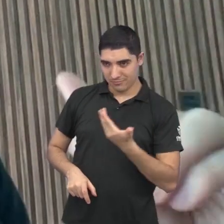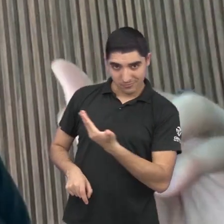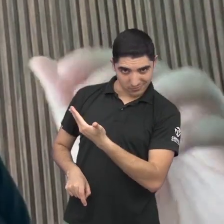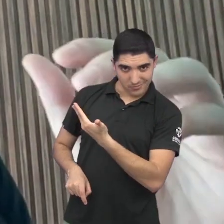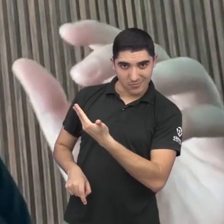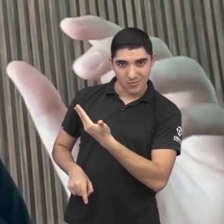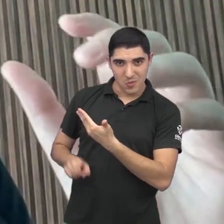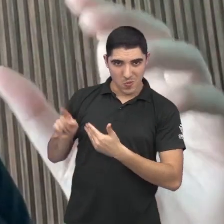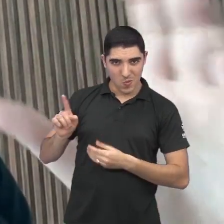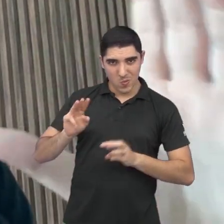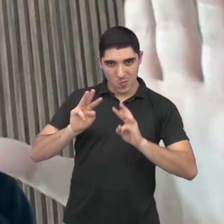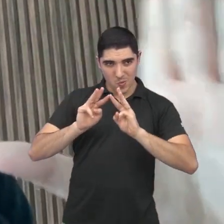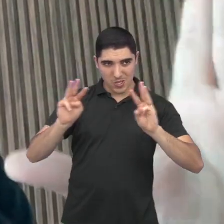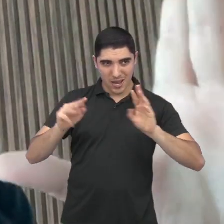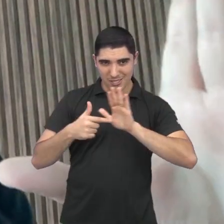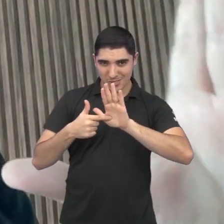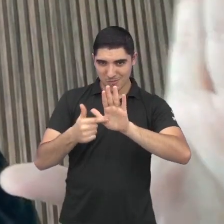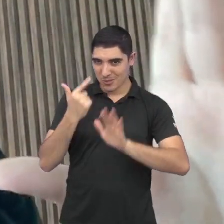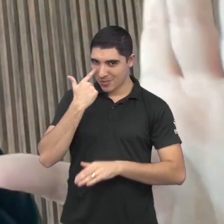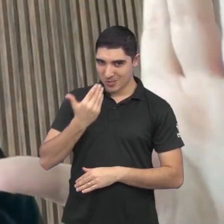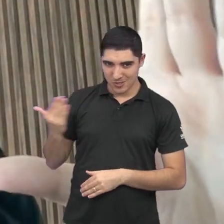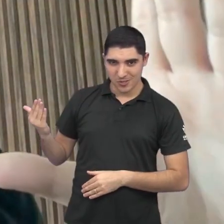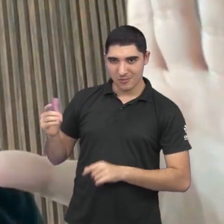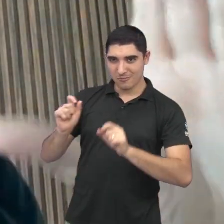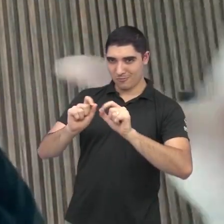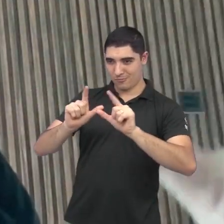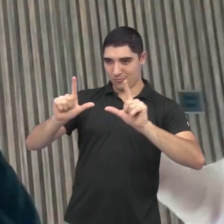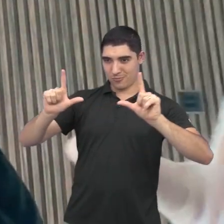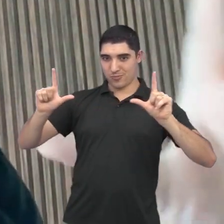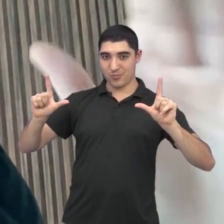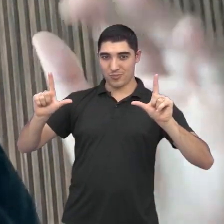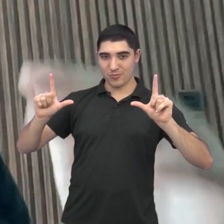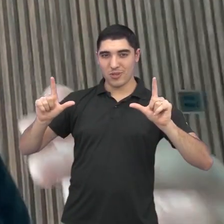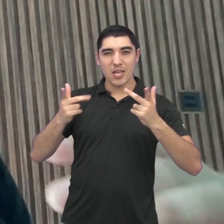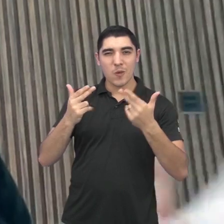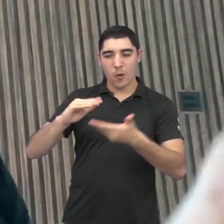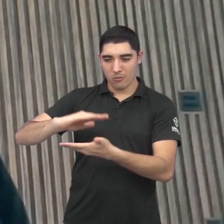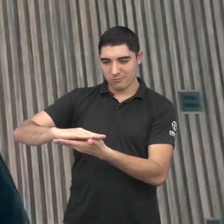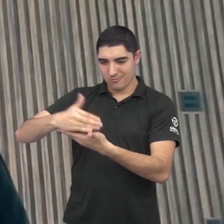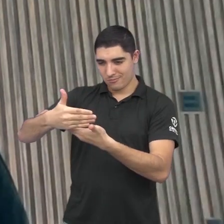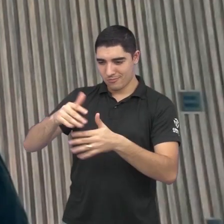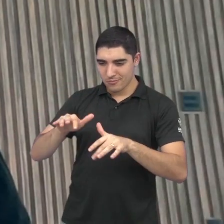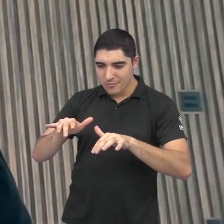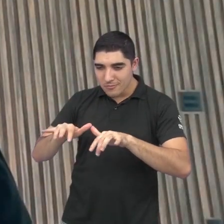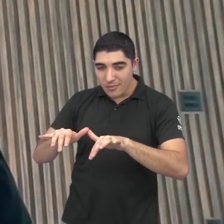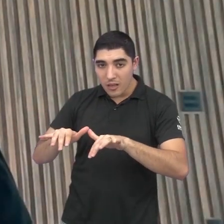versão que a gente chama de desktop ou de um laptop, ela pode